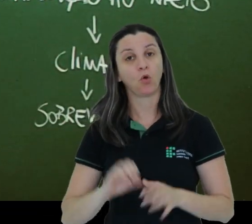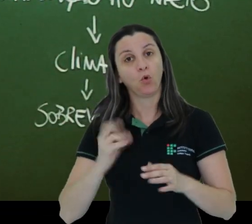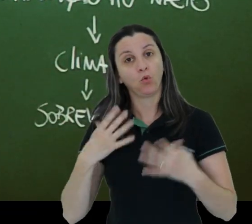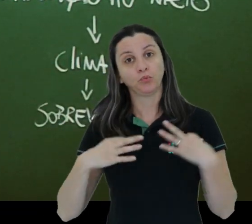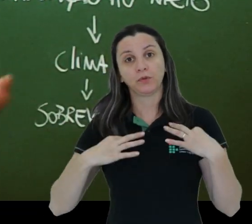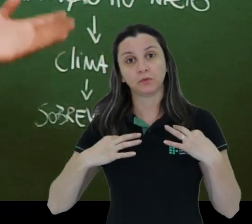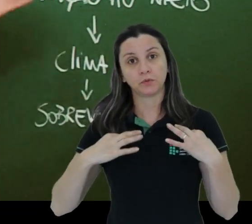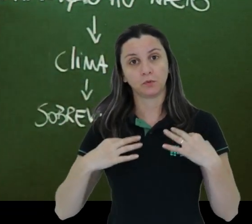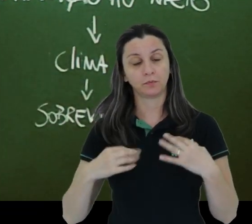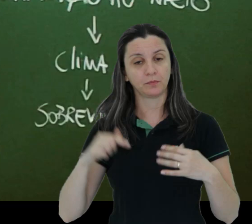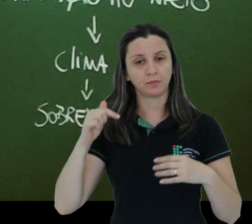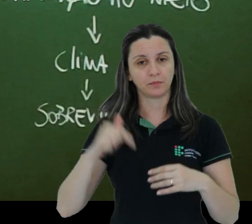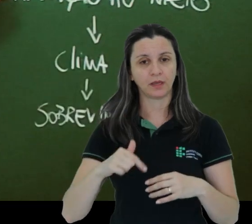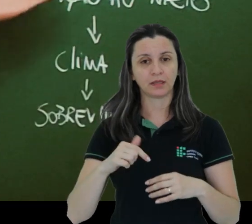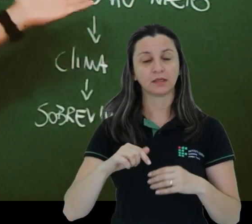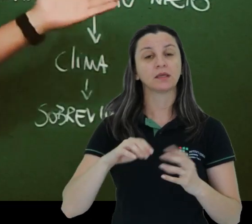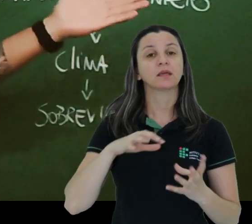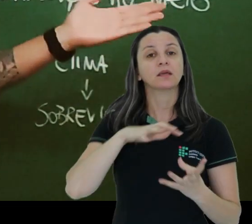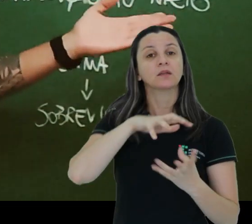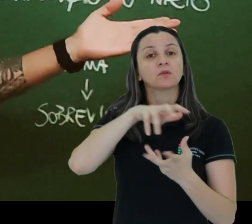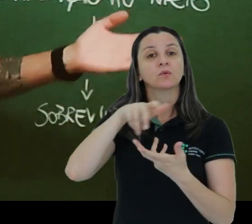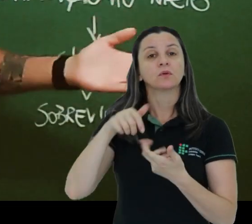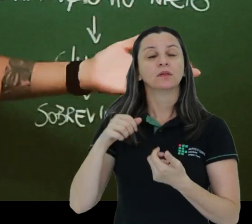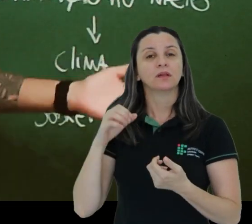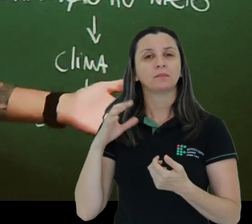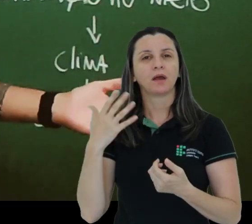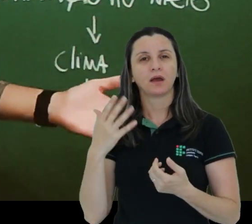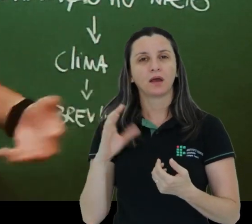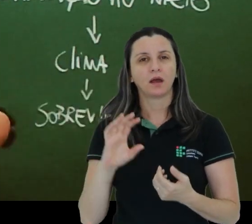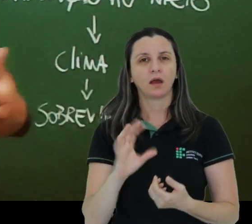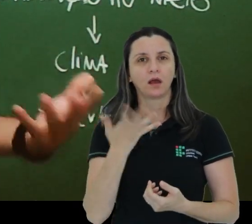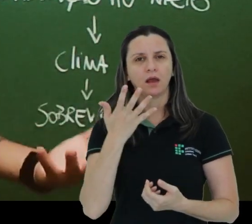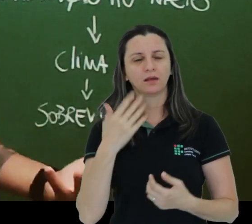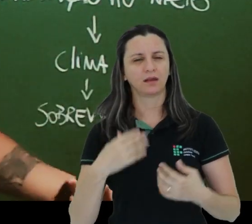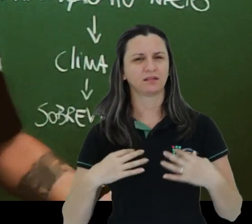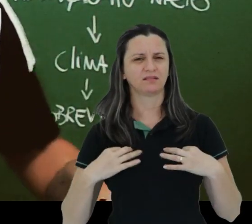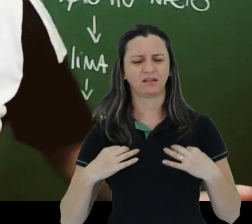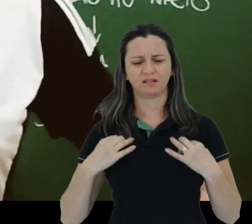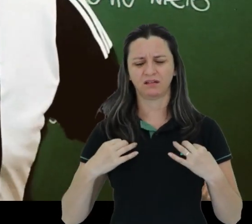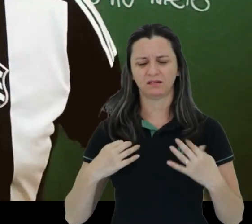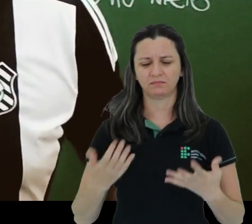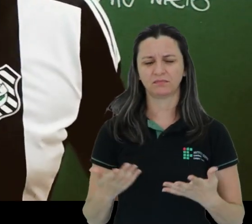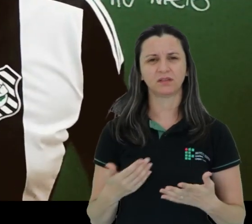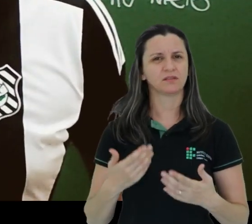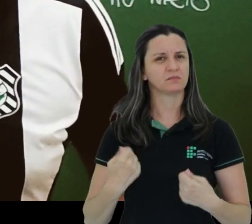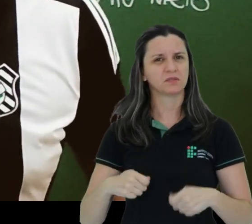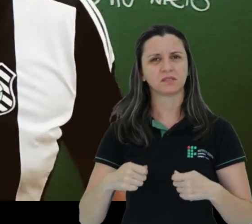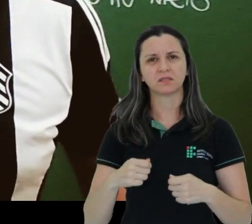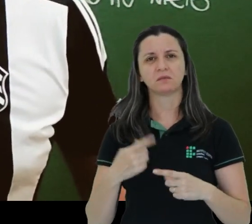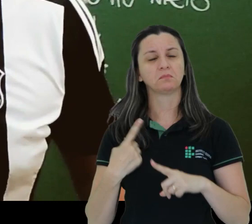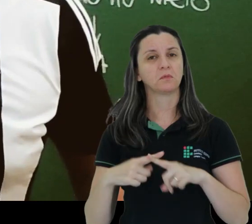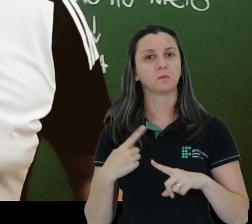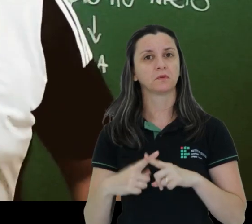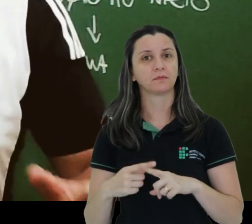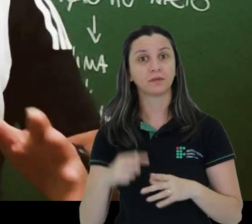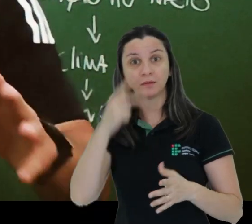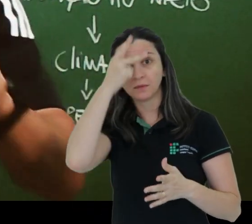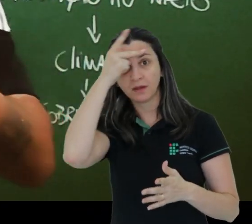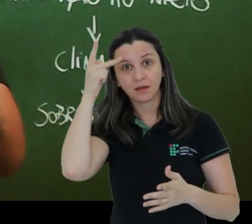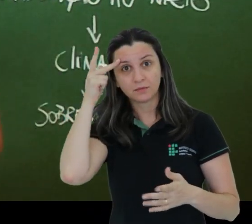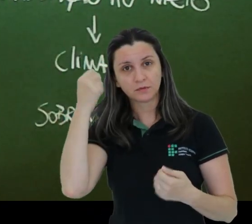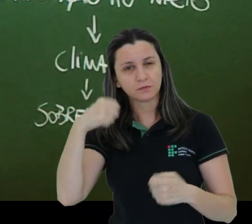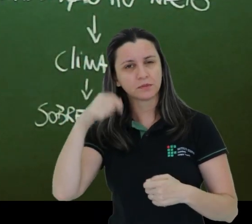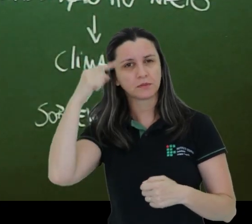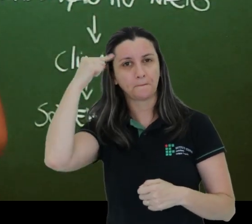roupas. Aqui, um clima quente, úmido, tranquilo, sem camisa, para quê? Então,